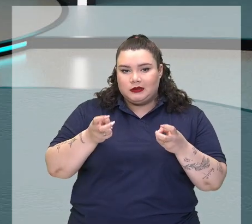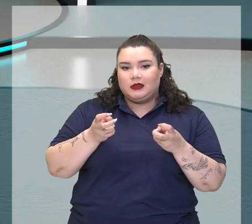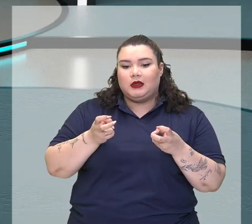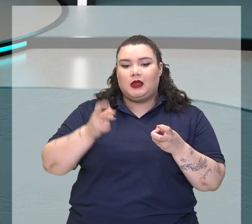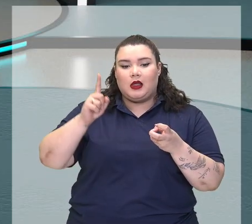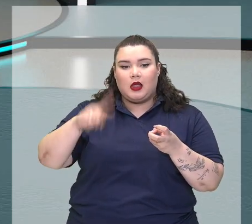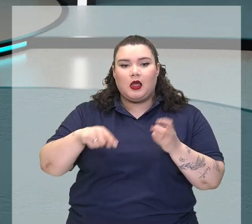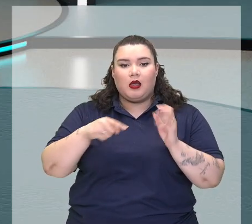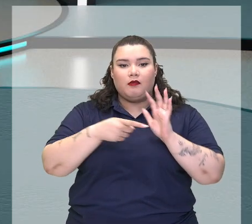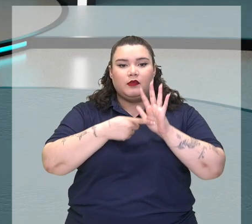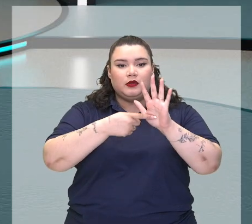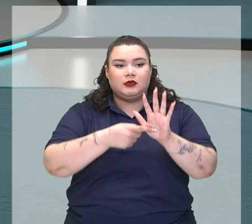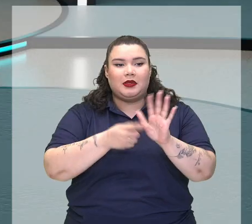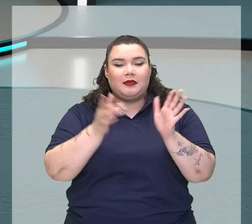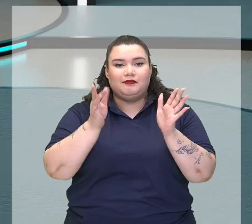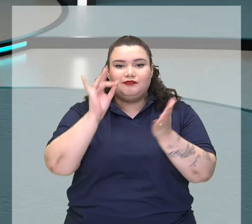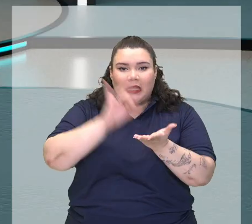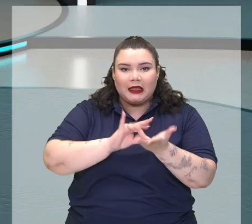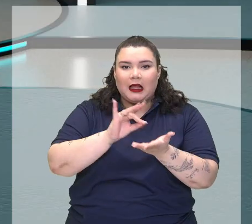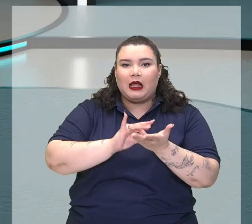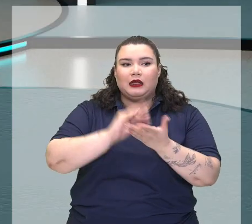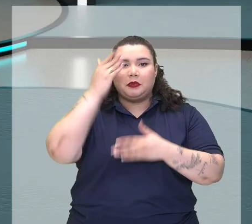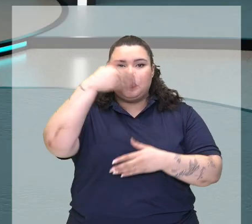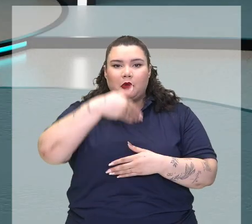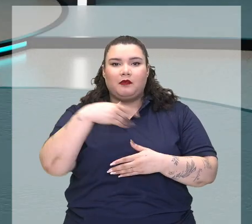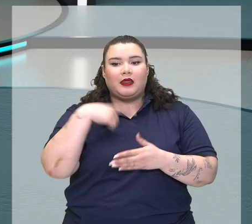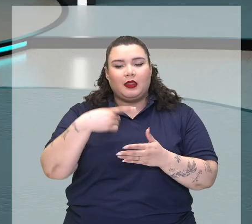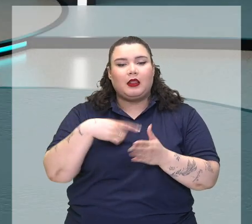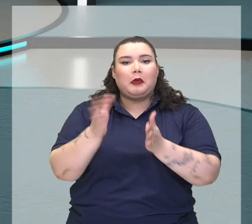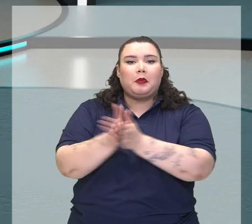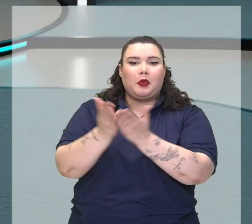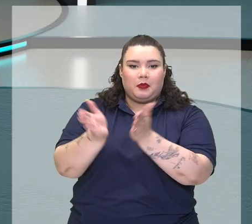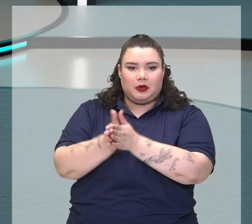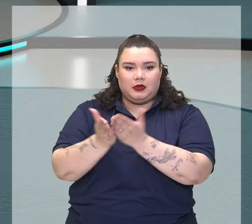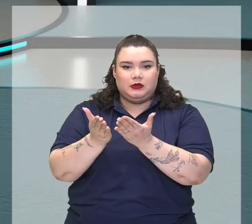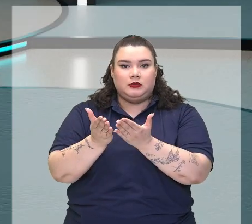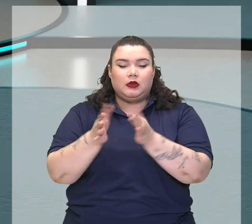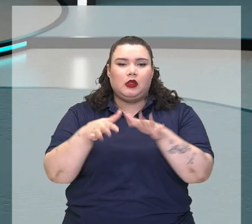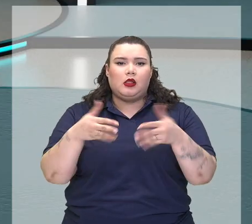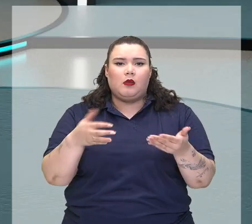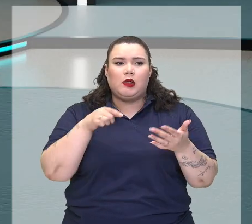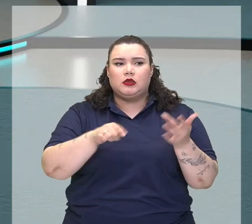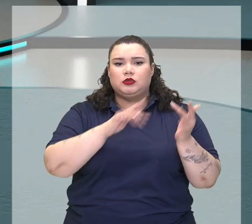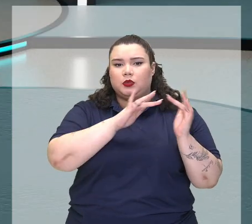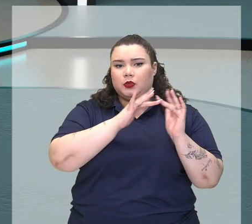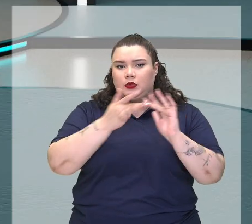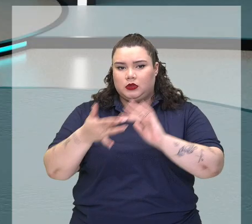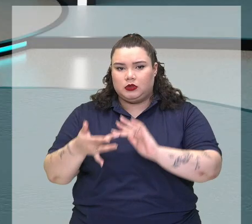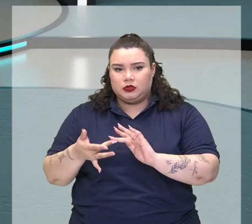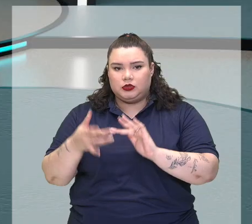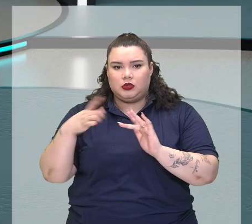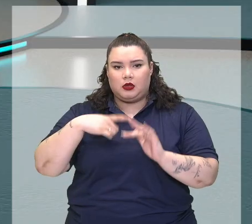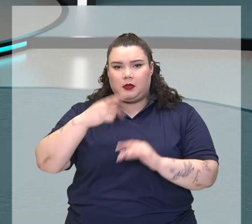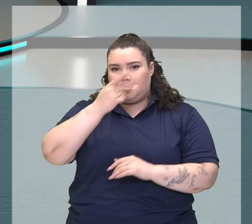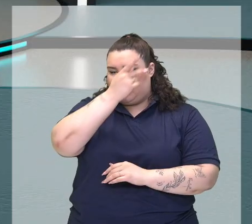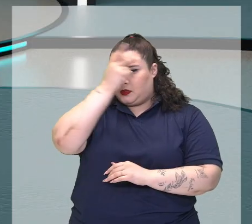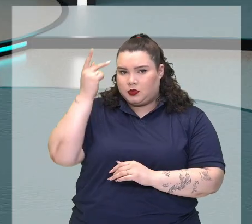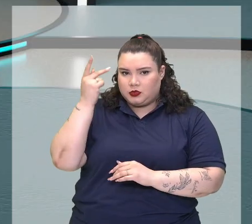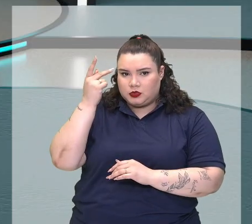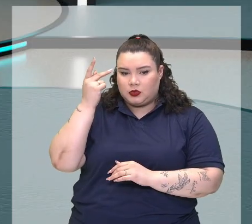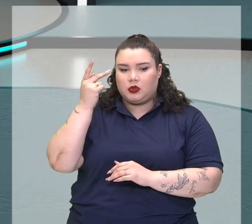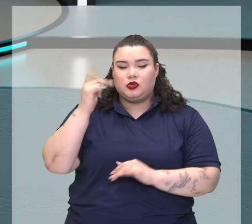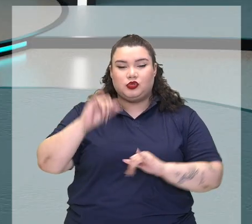materialização da pobreza. Então, dentro desse contexto daqueles que estão à margem